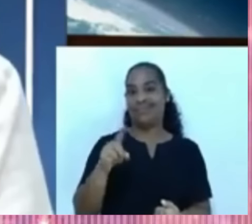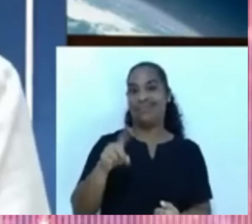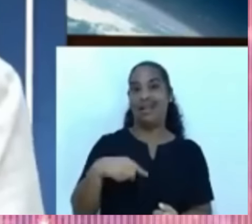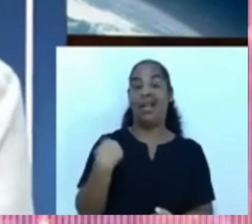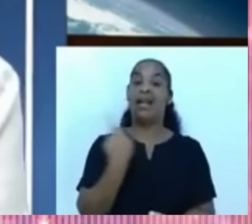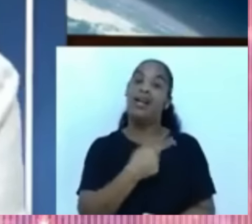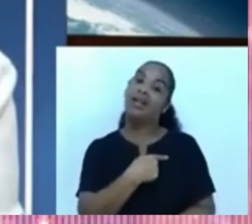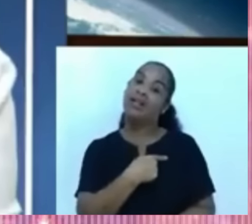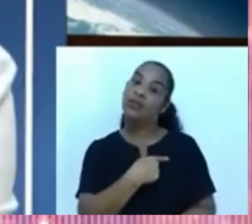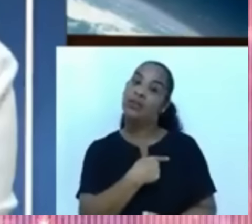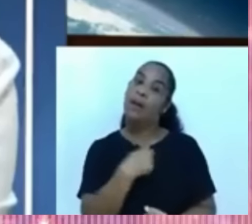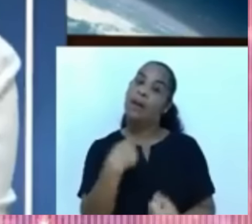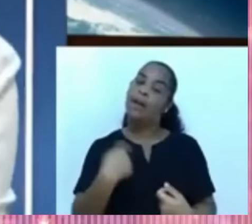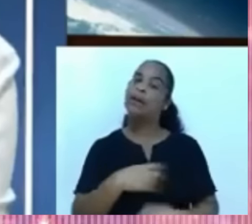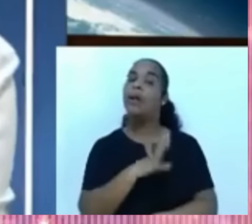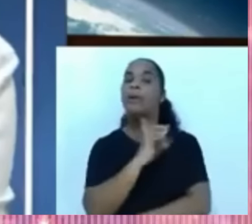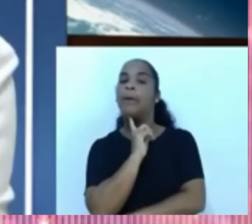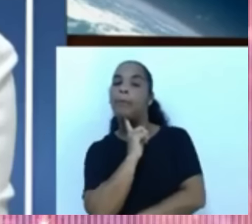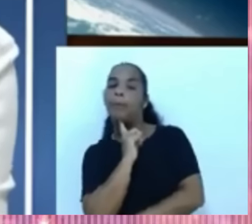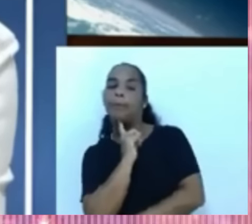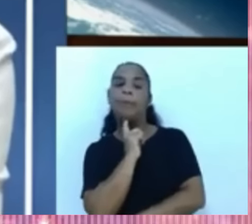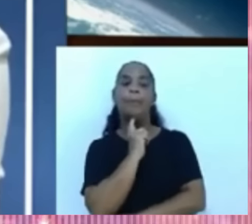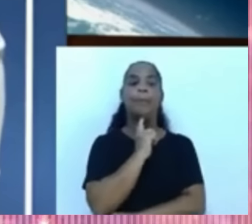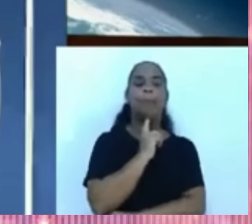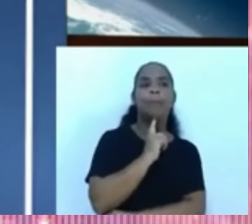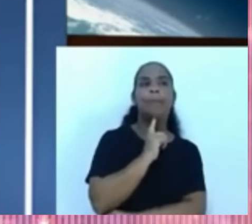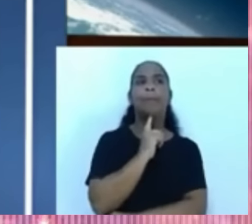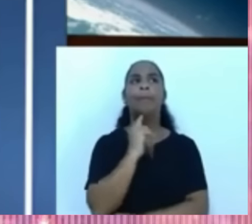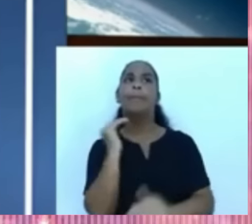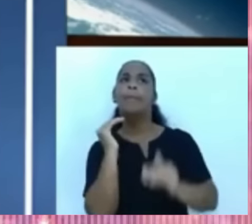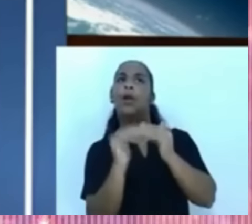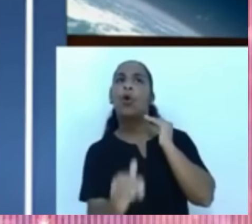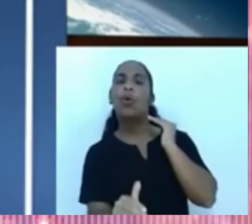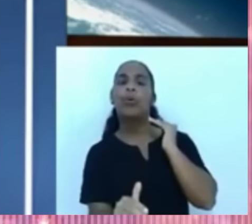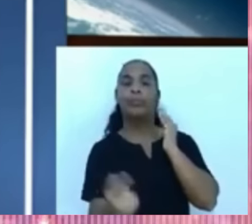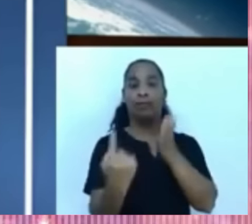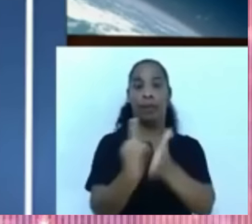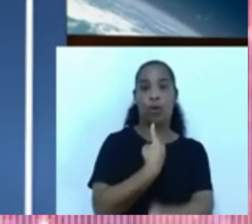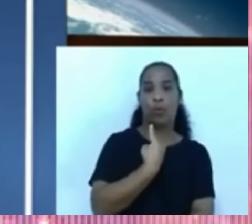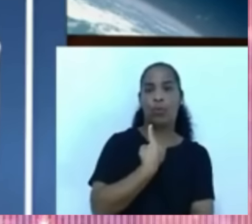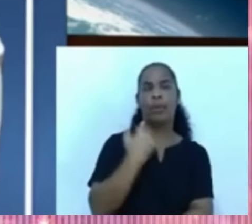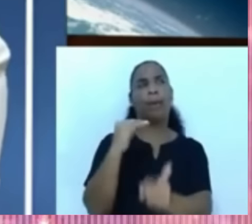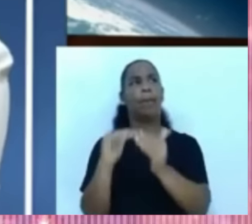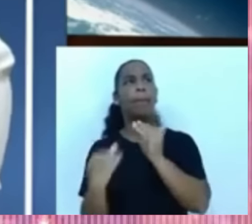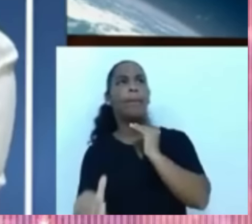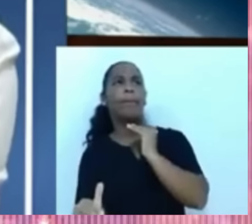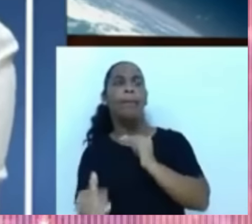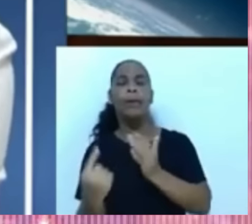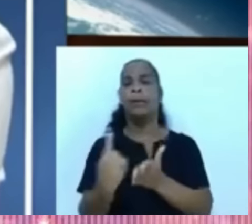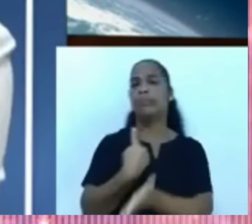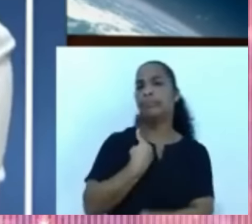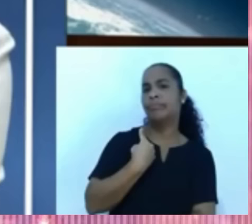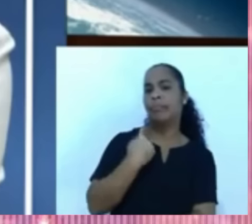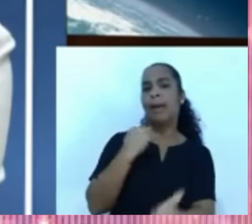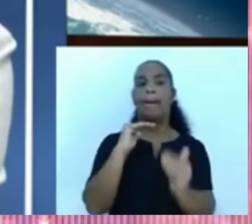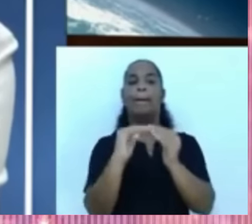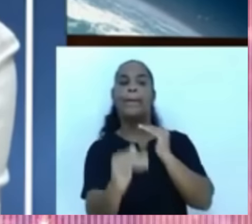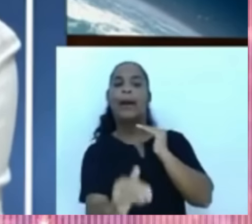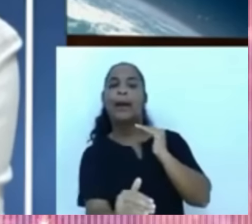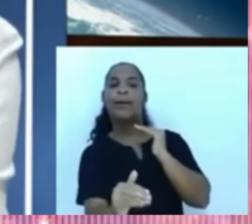é ele protestava contra tudo fazia uma pergunta e quando viha a resposta ele Rep